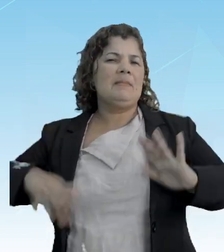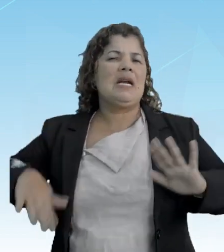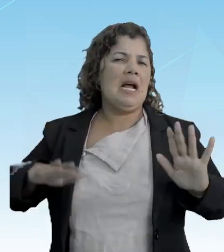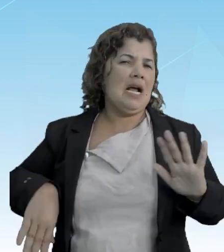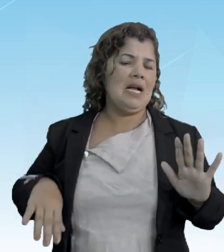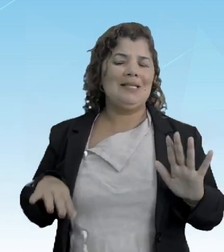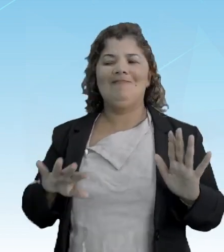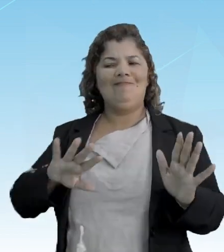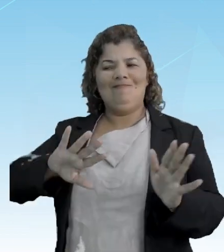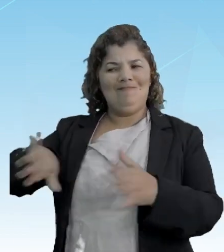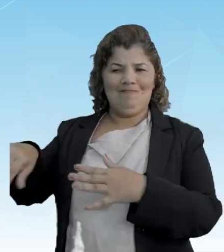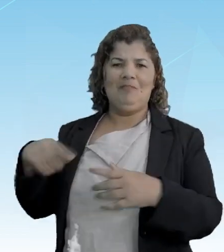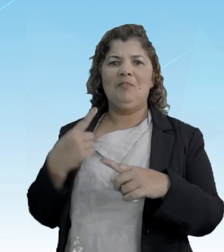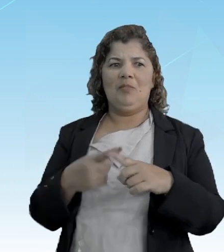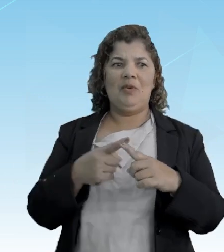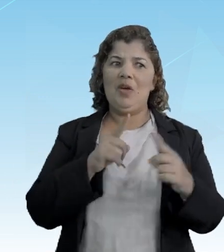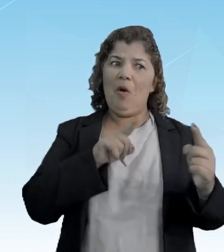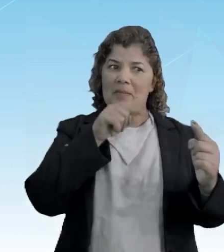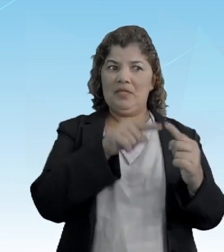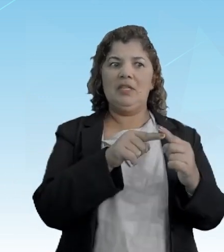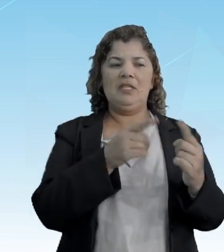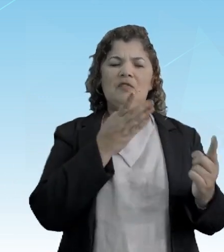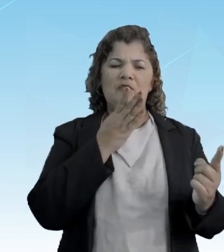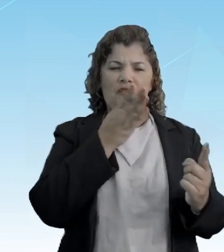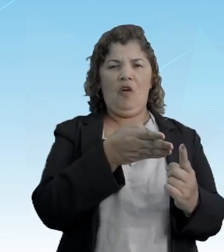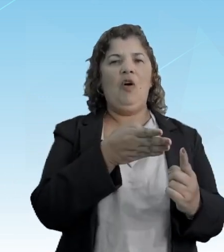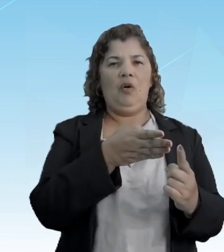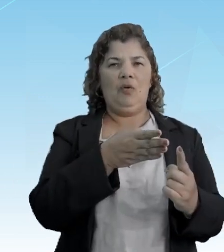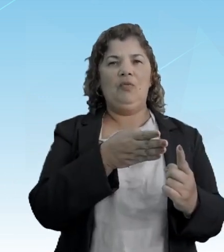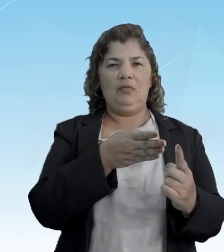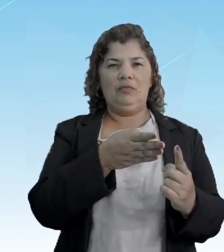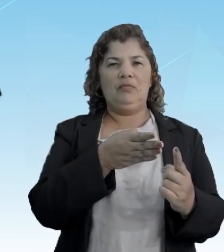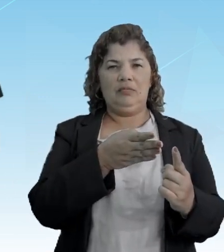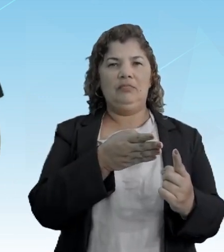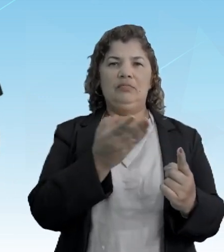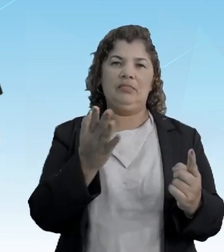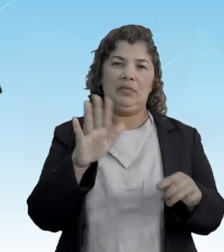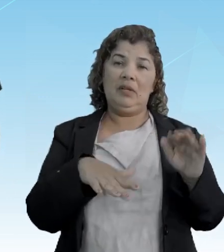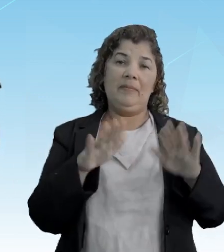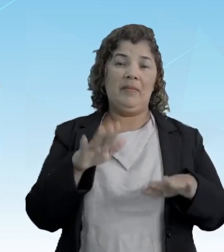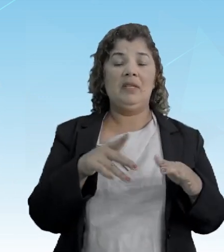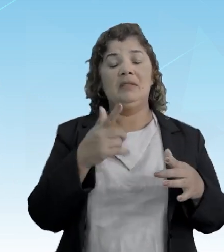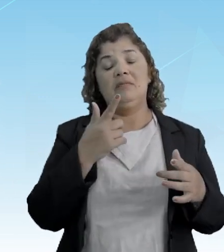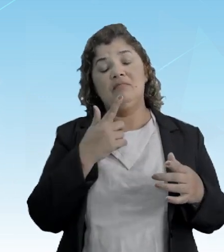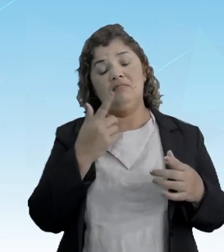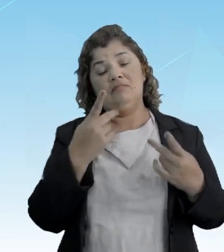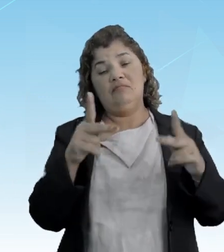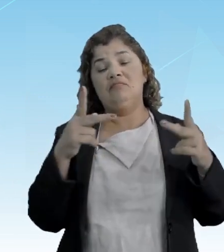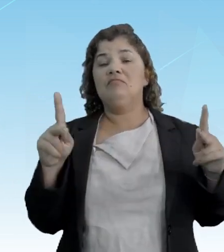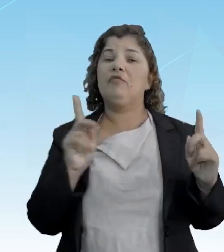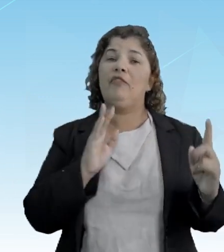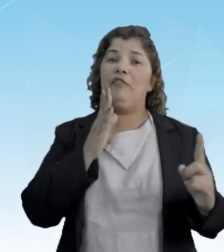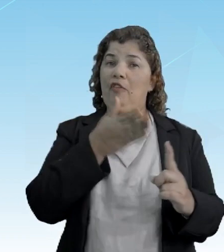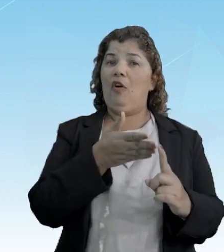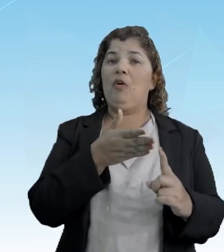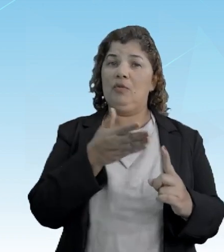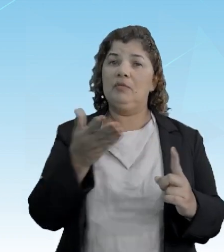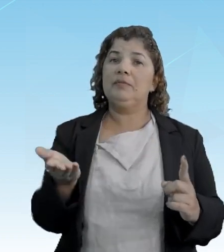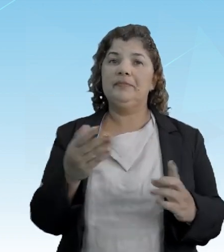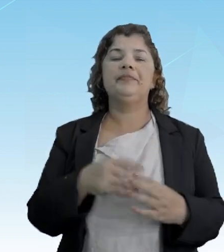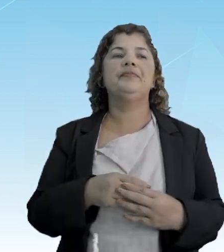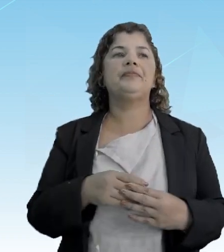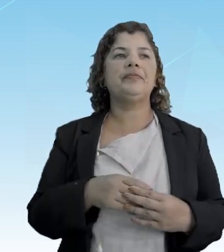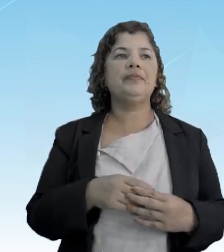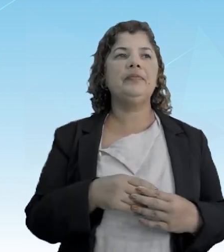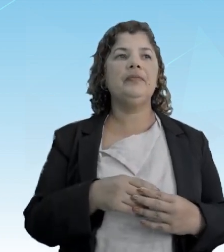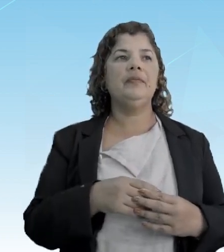para poder atingir determinados objetivos. Depende do que nós estabelecemos para que a gente possa chegar lá. O professor, e justamente essa